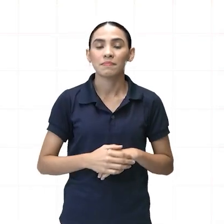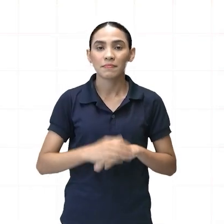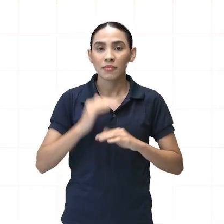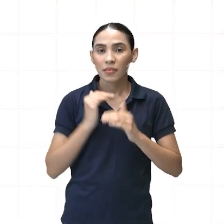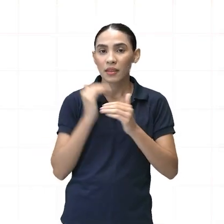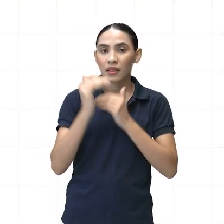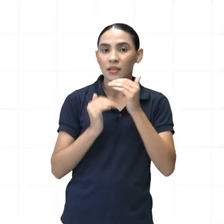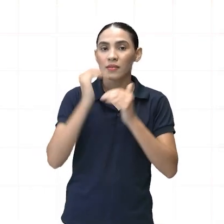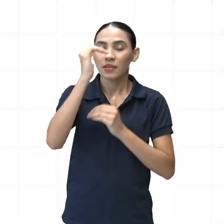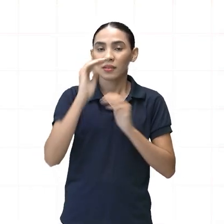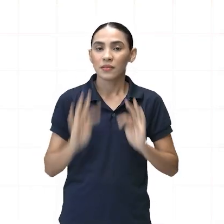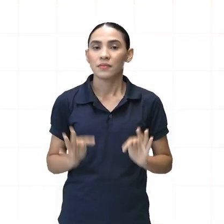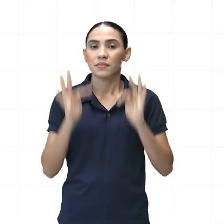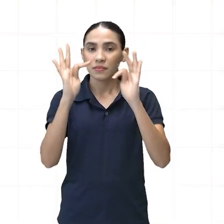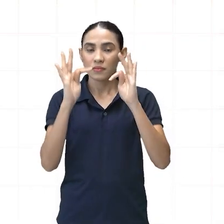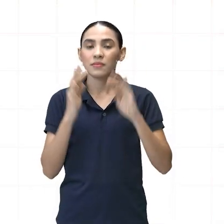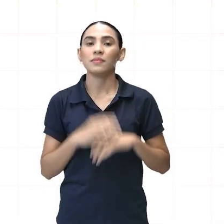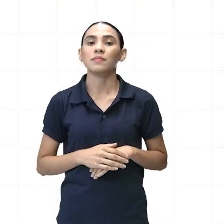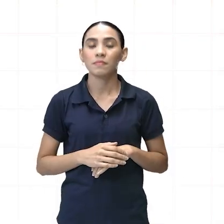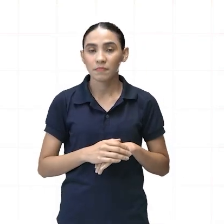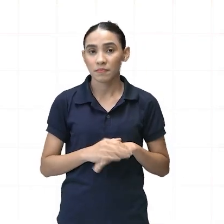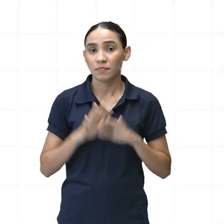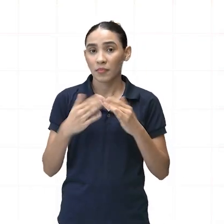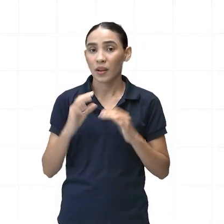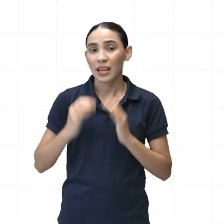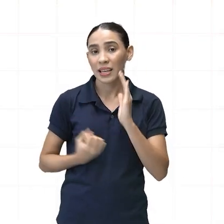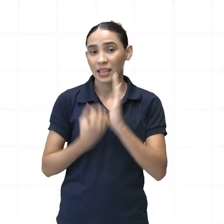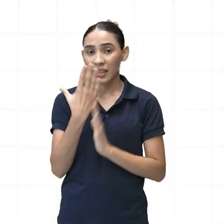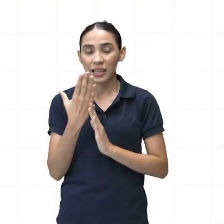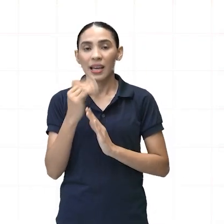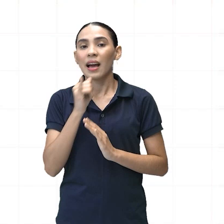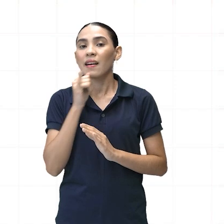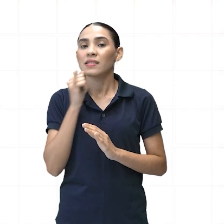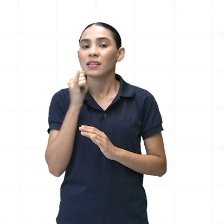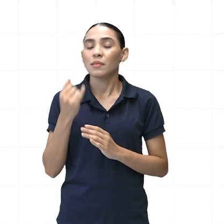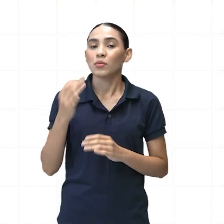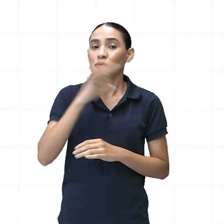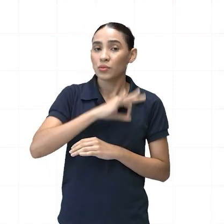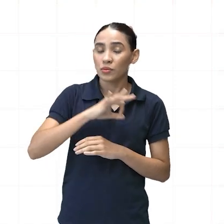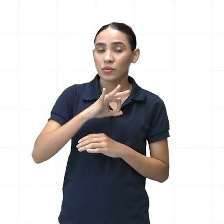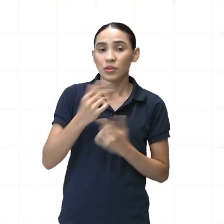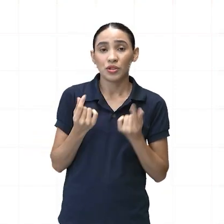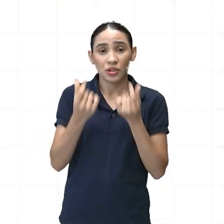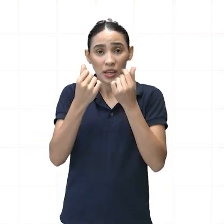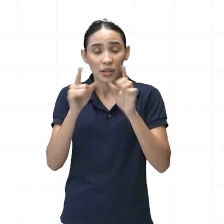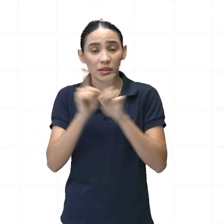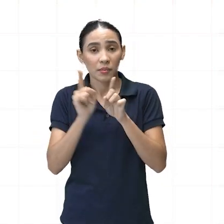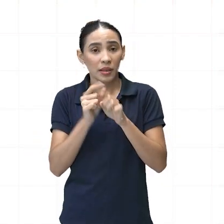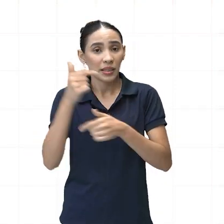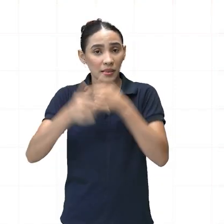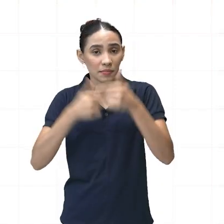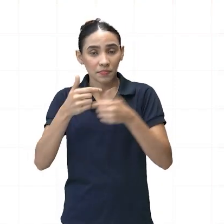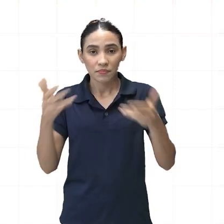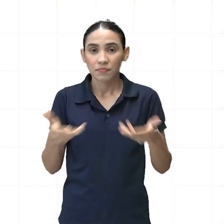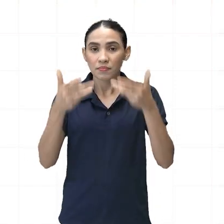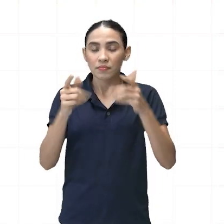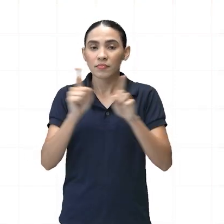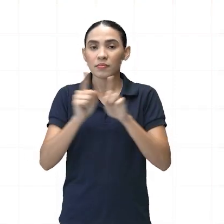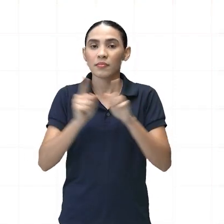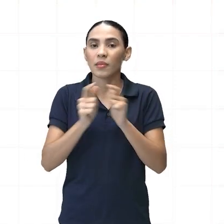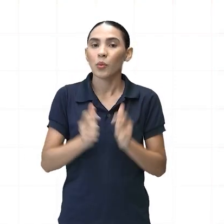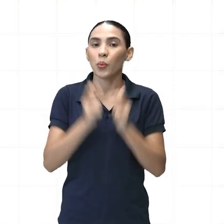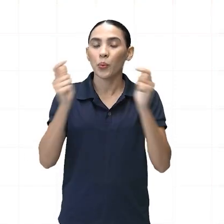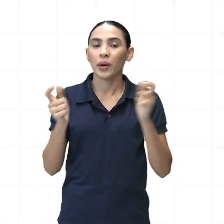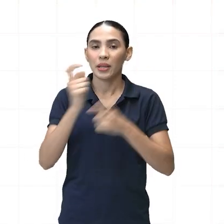de desenvolvimento tecnológico, onde cria uma fonte de renda e emprego e acaba impulsionando o